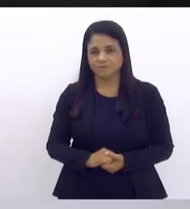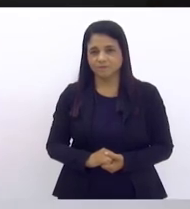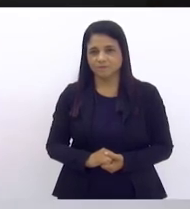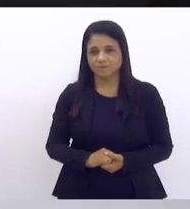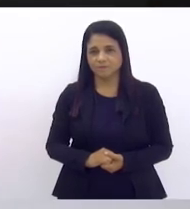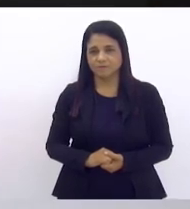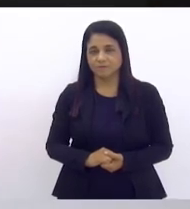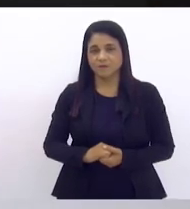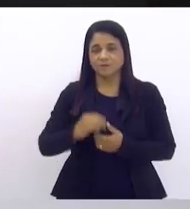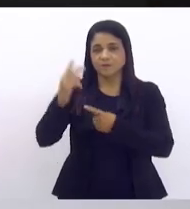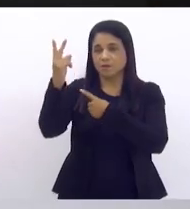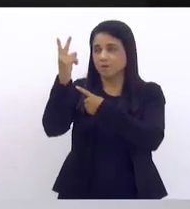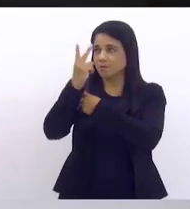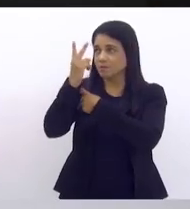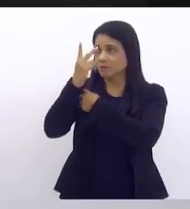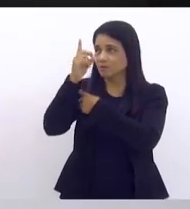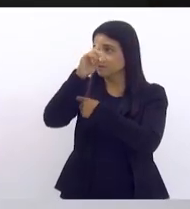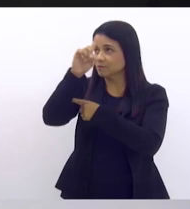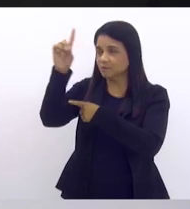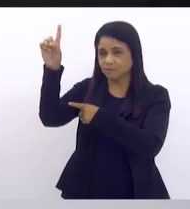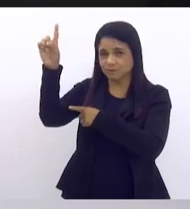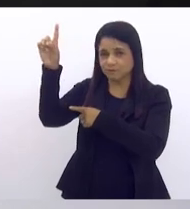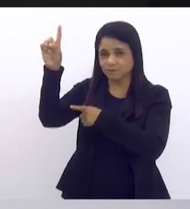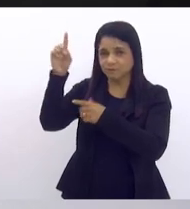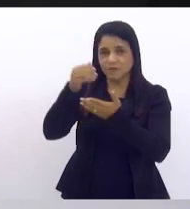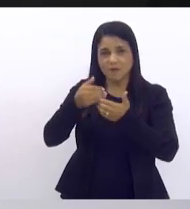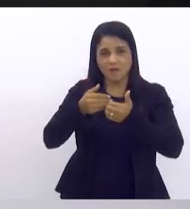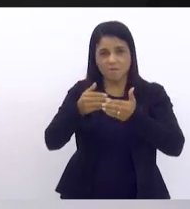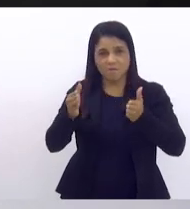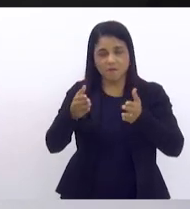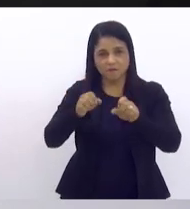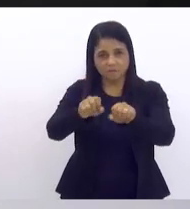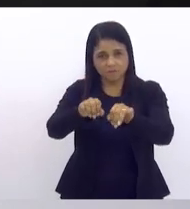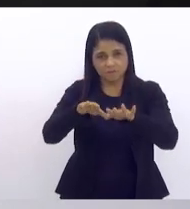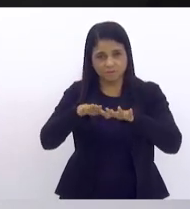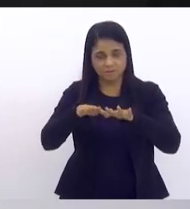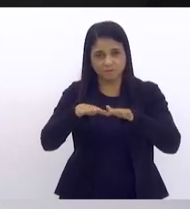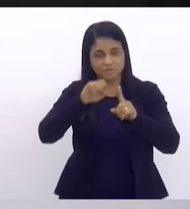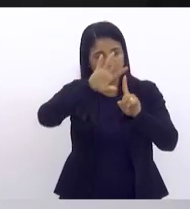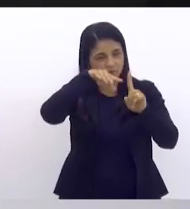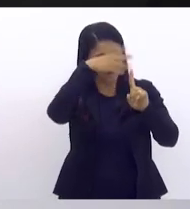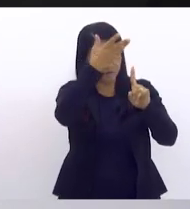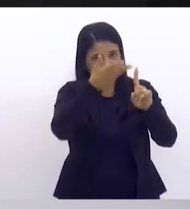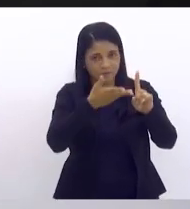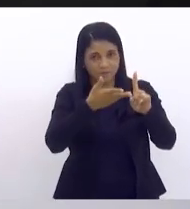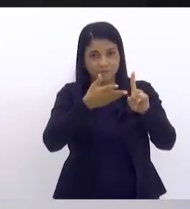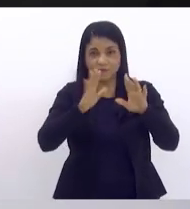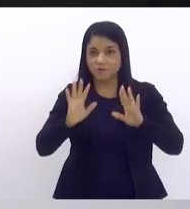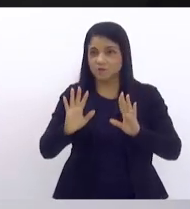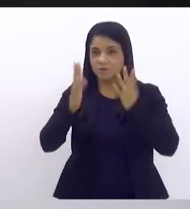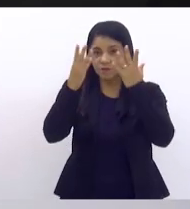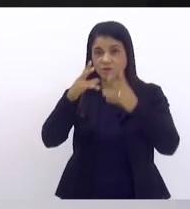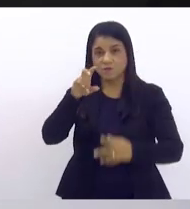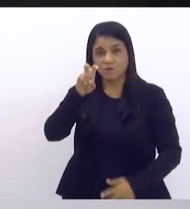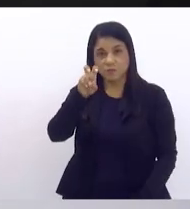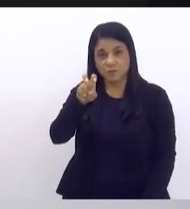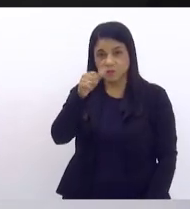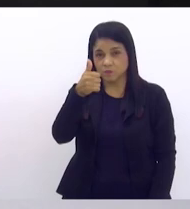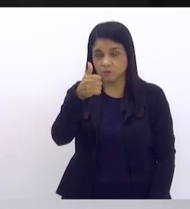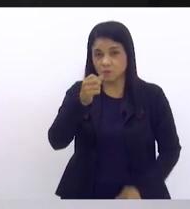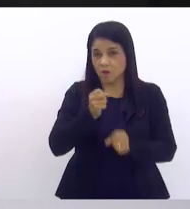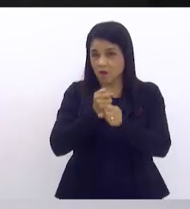sob a proteção do nosso Deus, declaro aberta esta sessão solene em comemoração aos 51